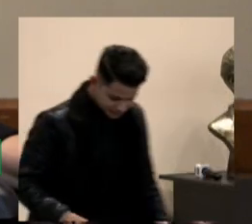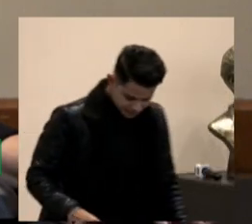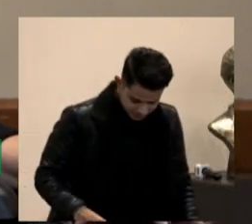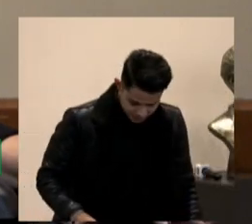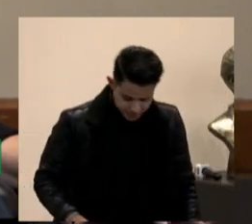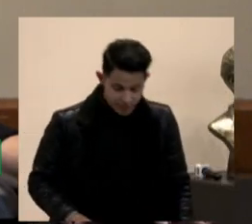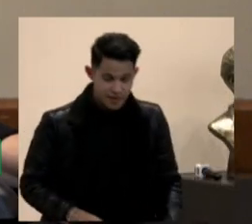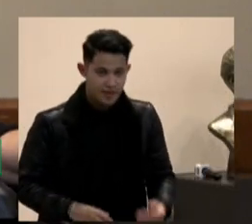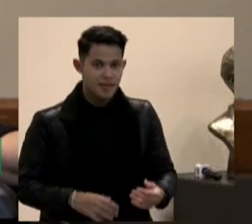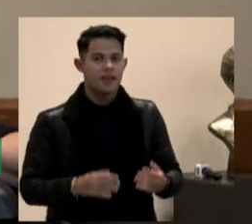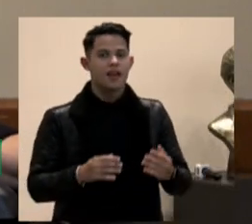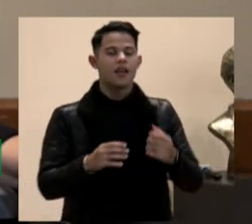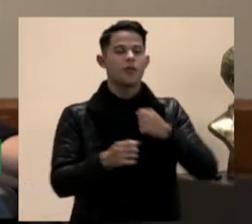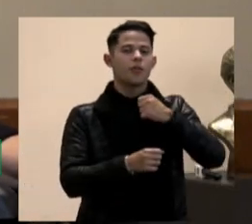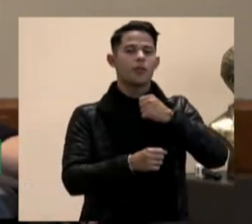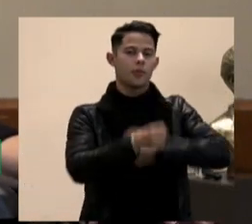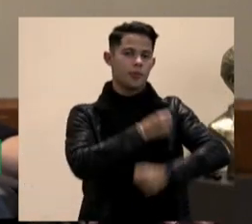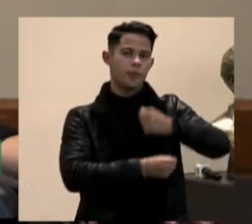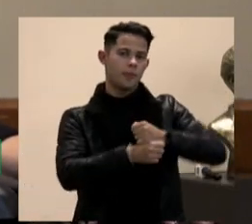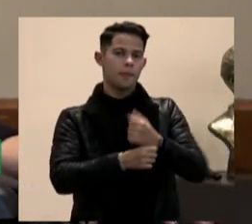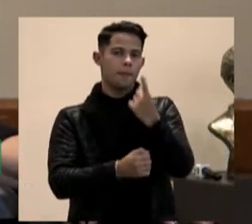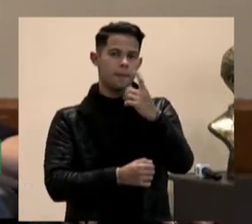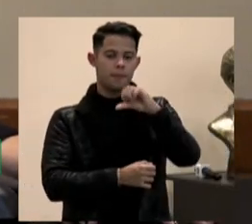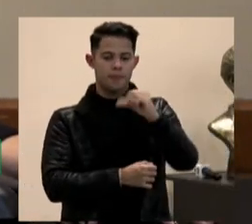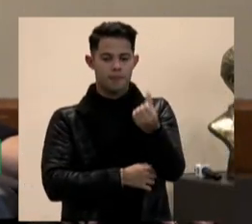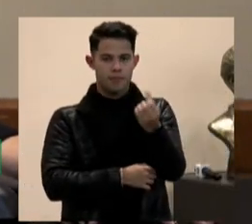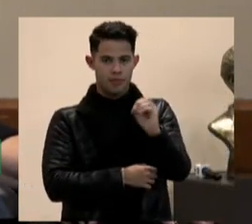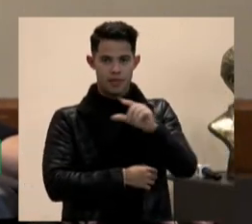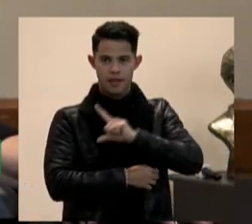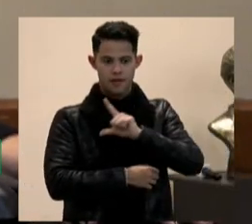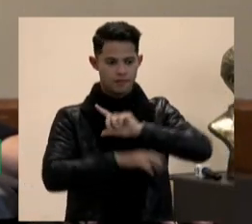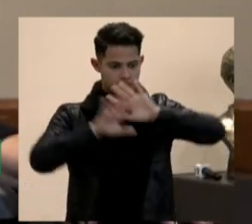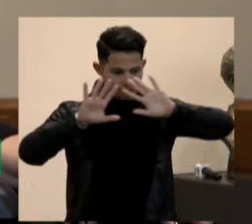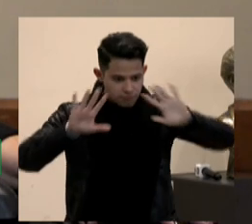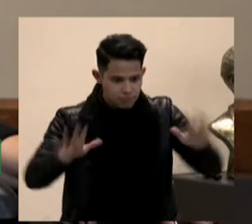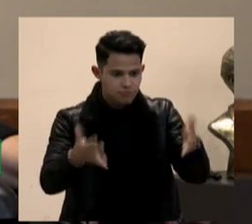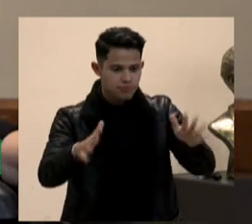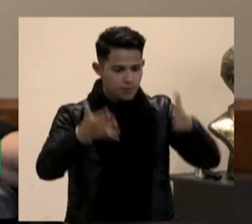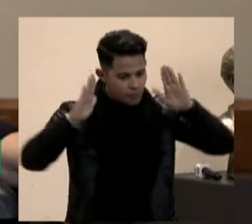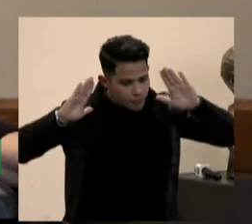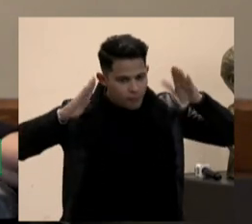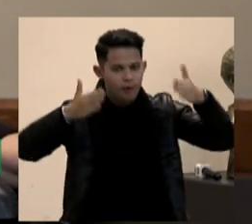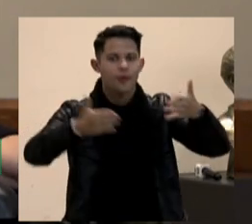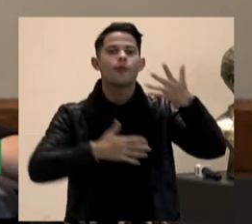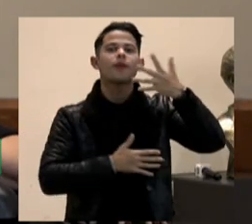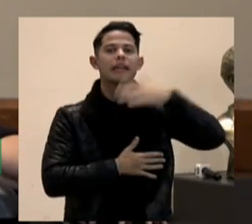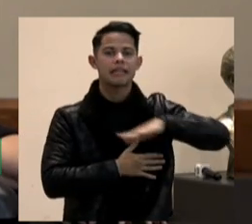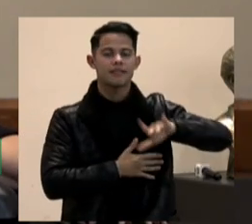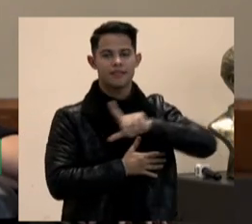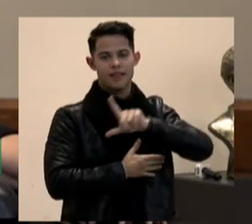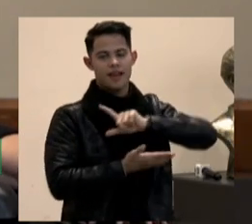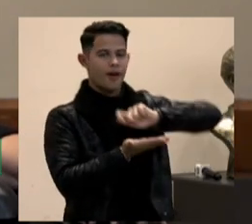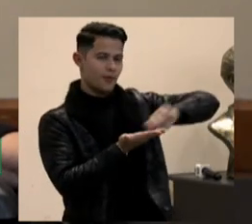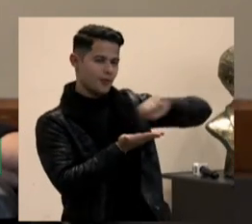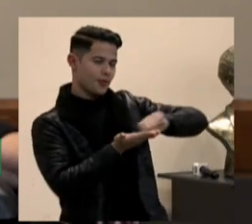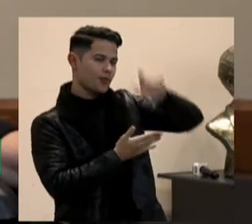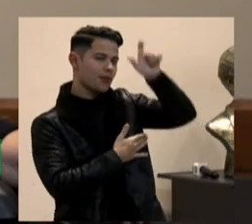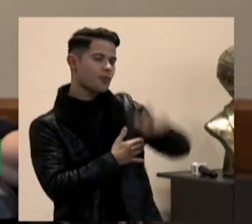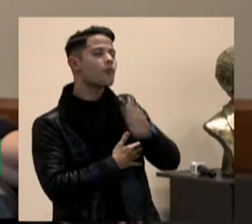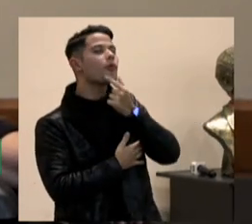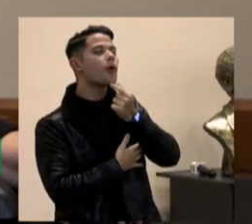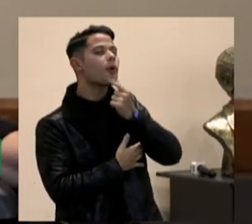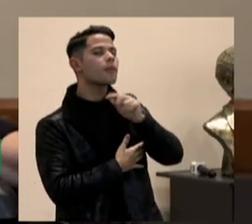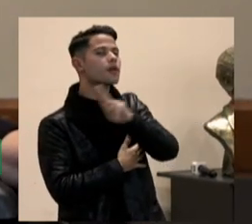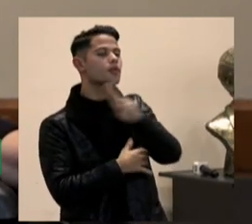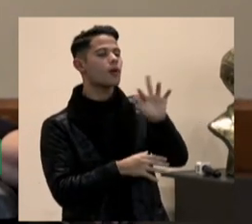da educação infantil, como bem, né, destacam os autores, e a Franco vai dizer, né, uma oferta